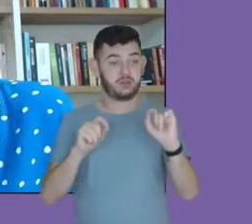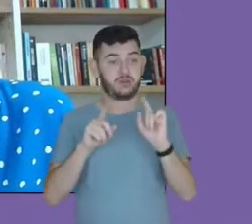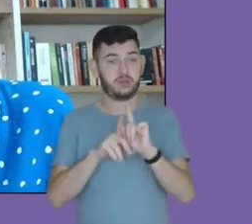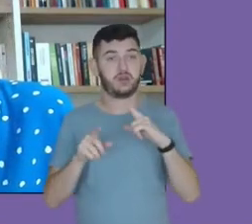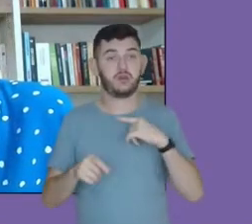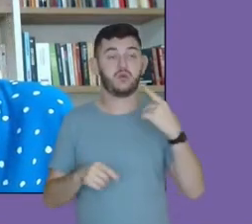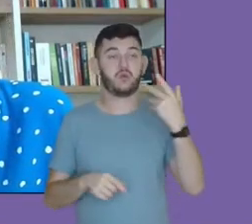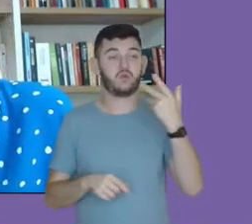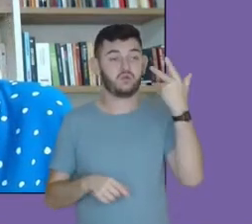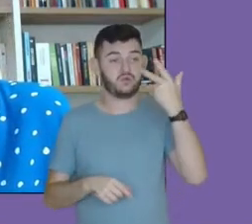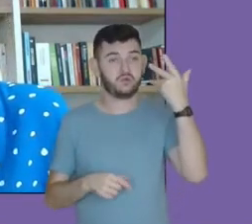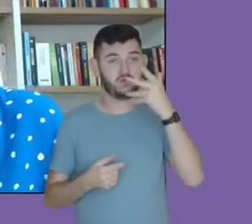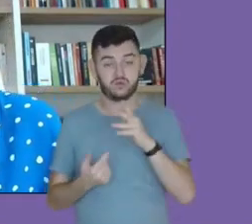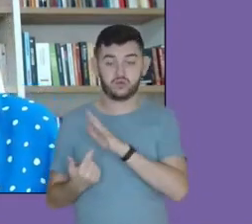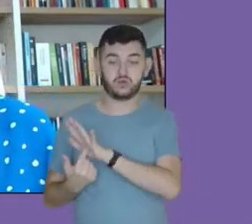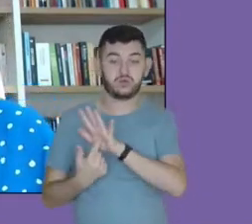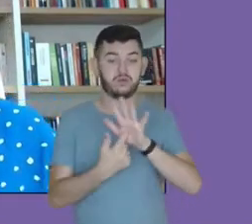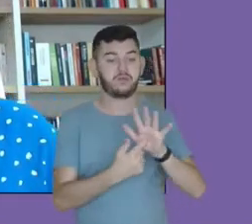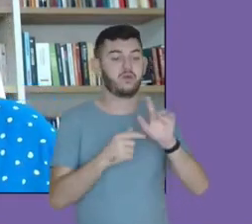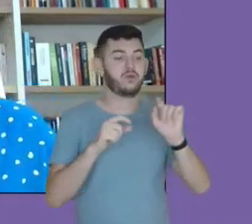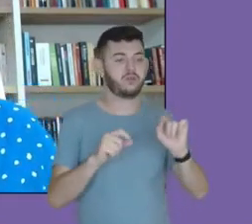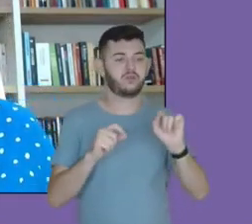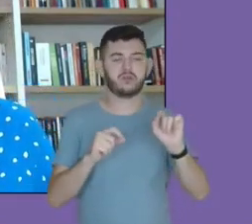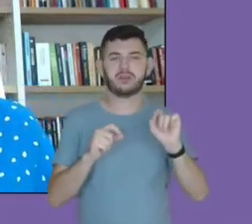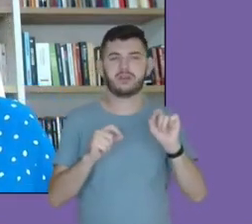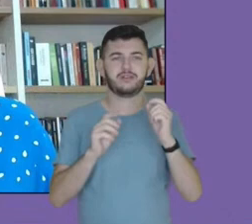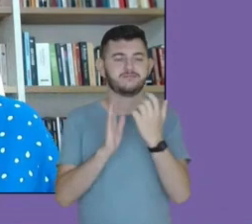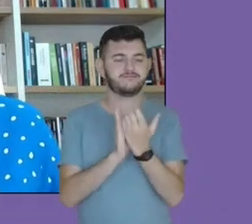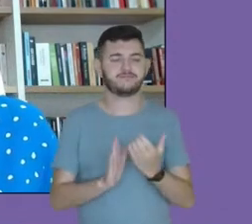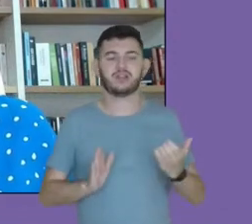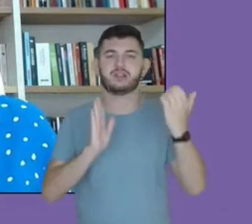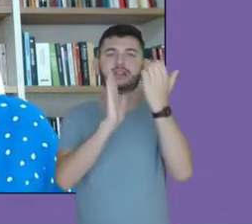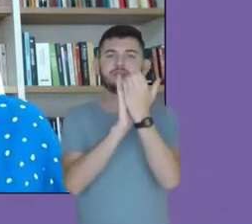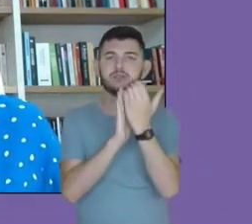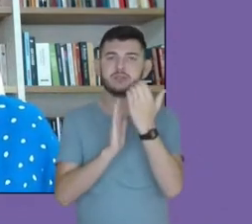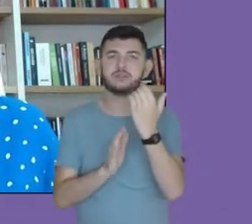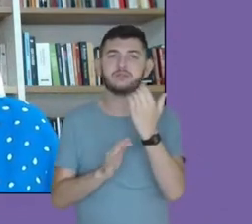que aponta a perspectiva